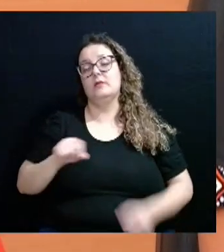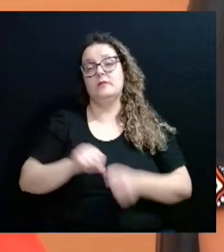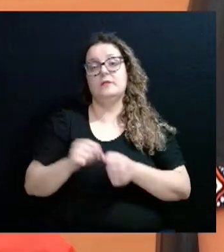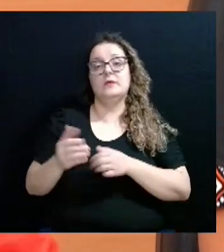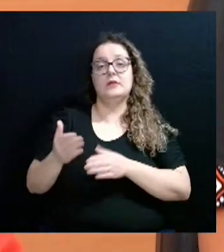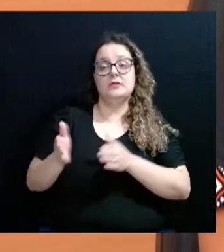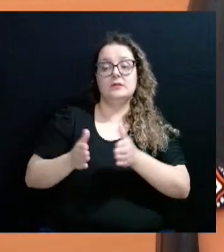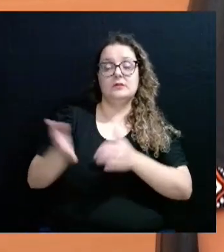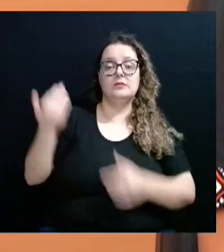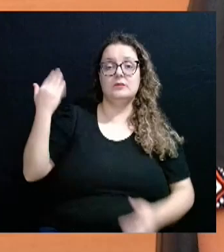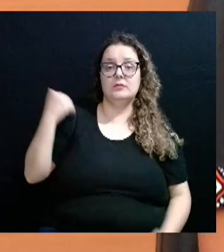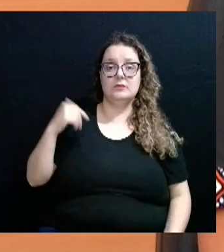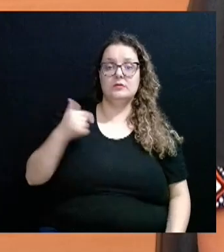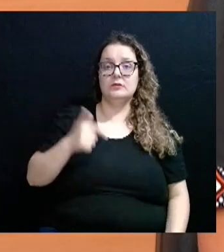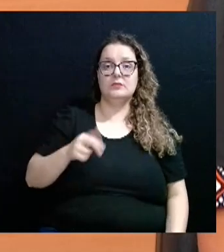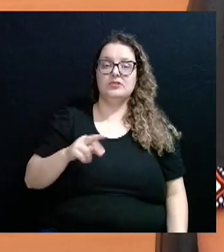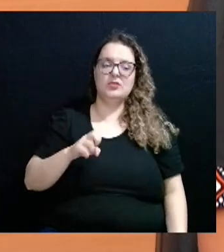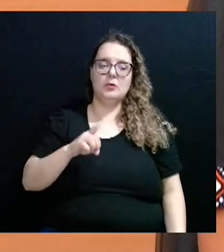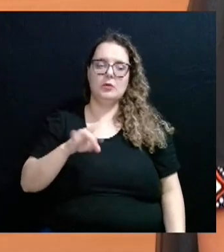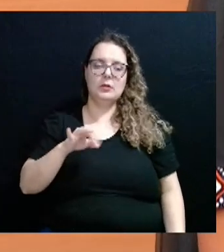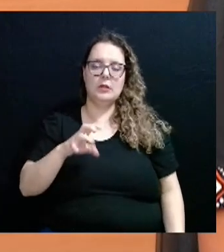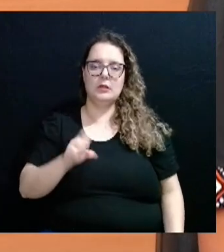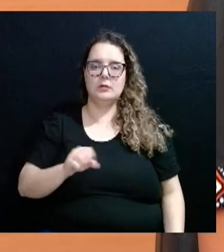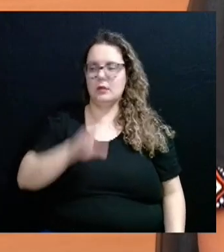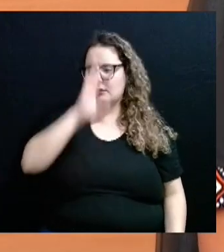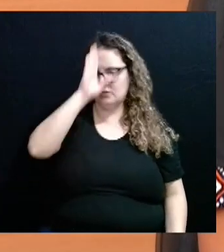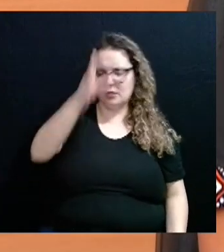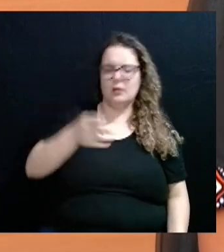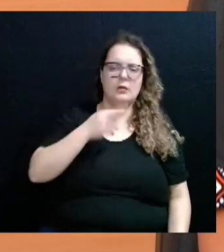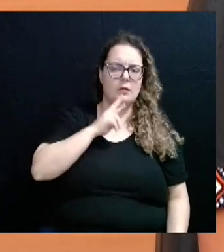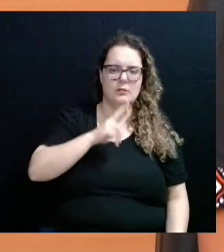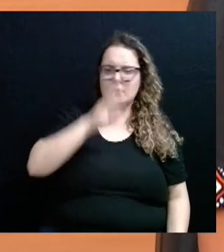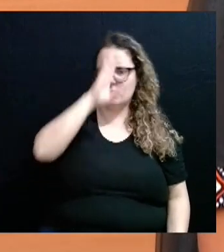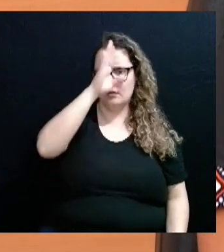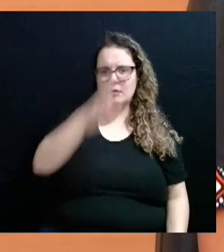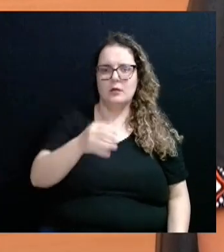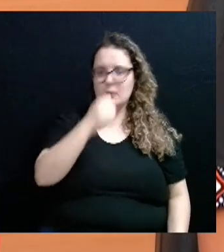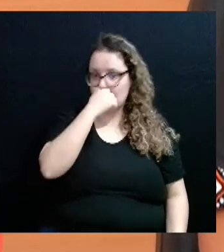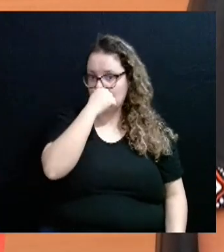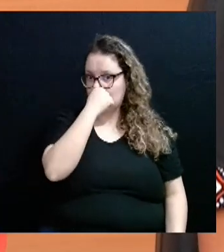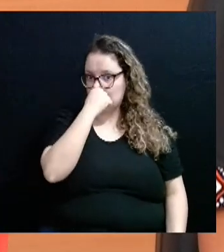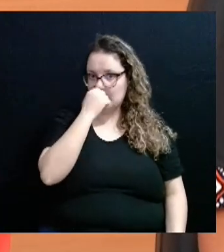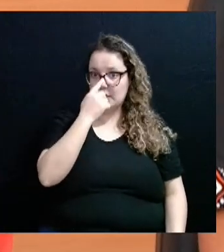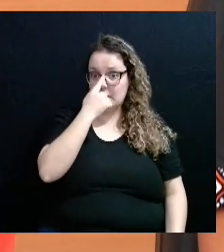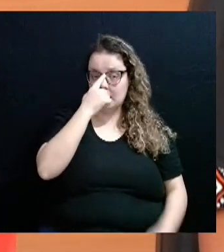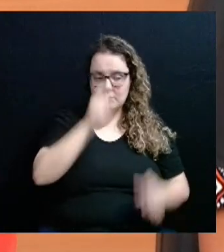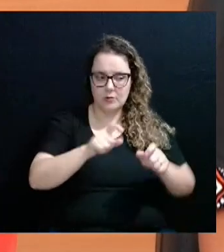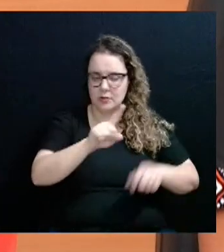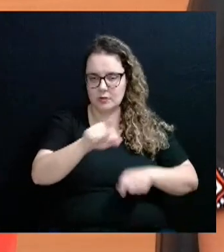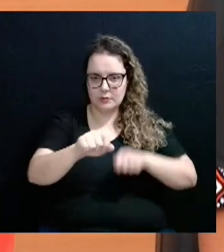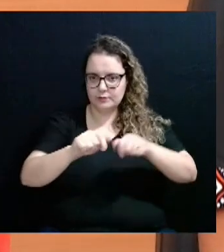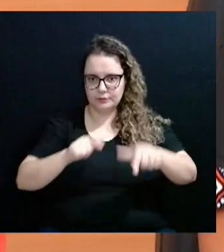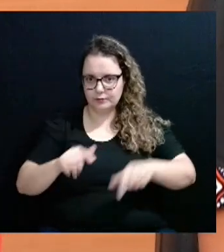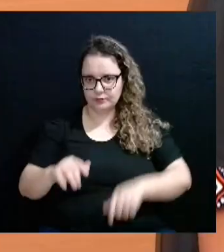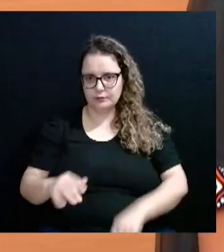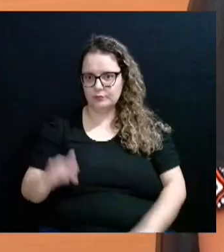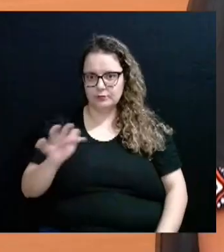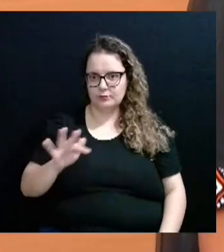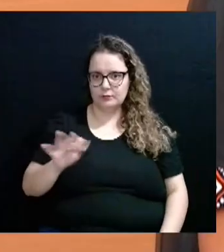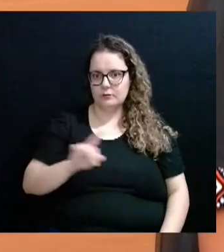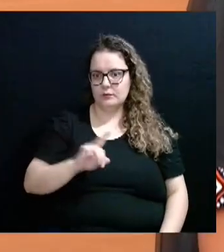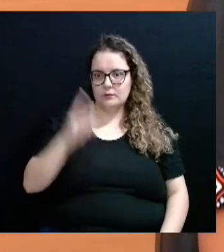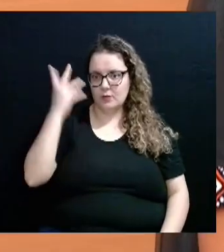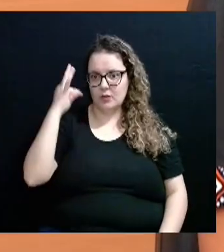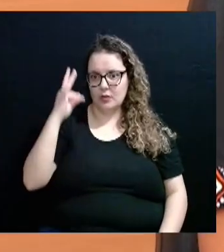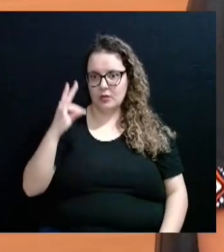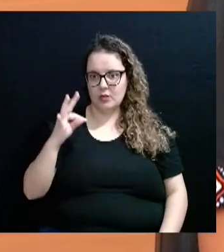rodeios, né? E pessoas também que não eram exatamente formadas na universidade, que não estavam elaborando teorias sofisticadas para arrumar